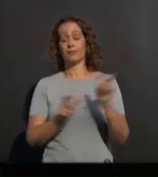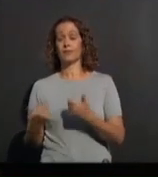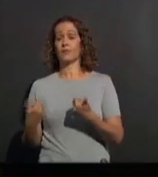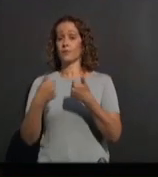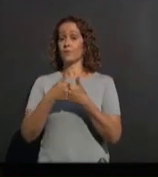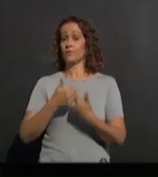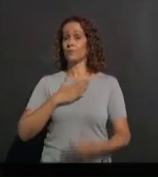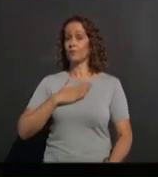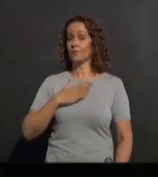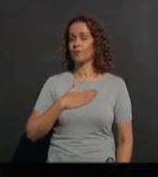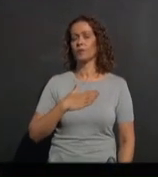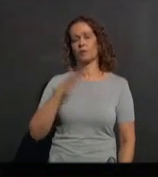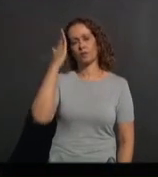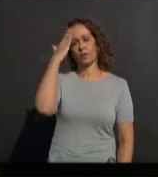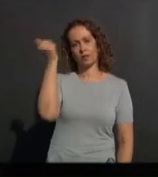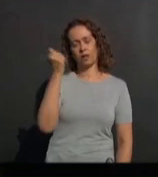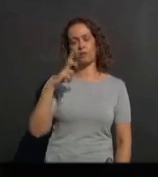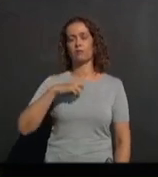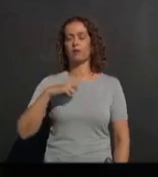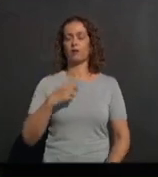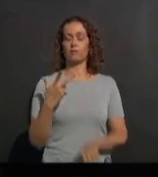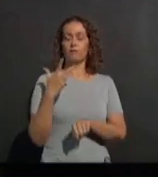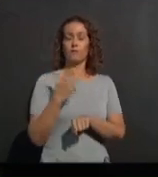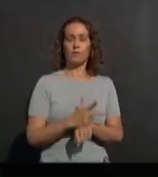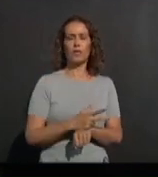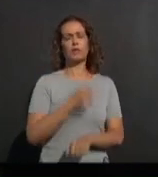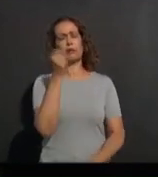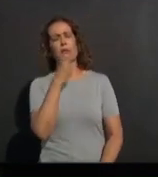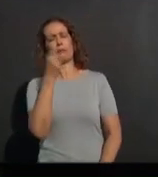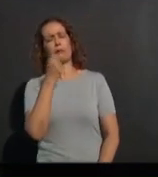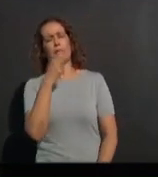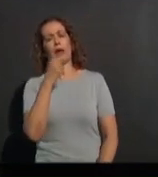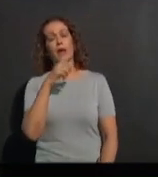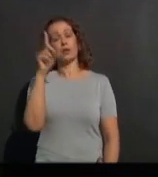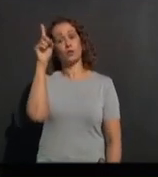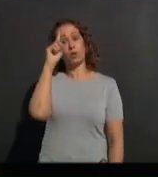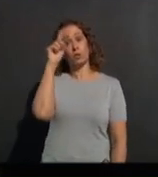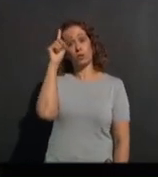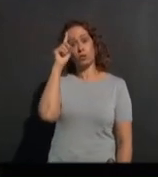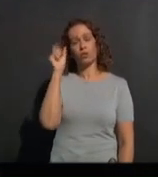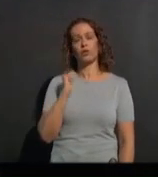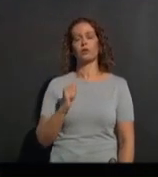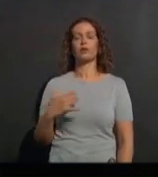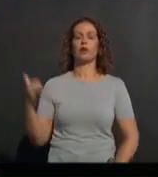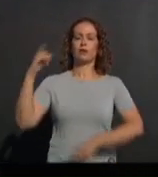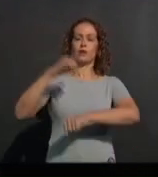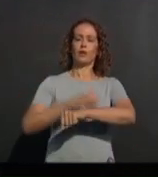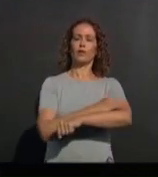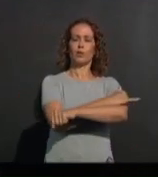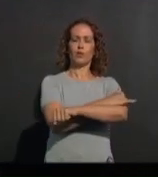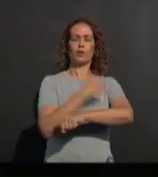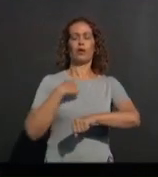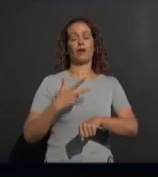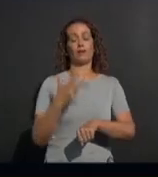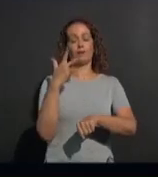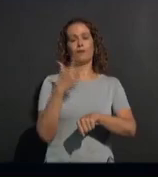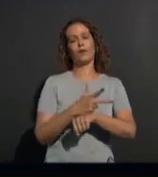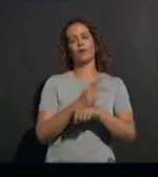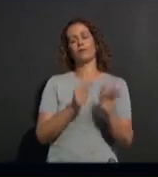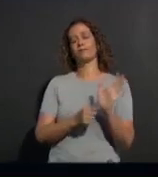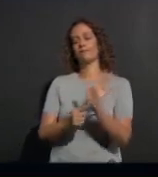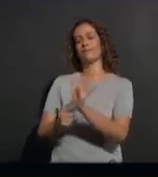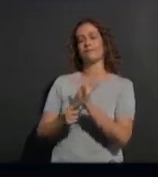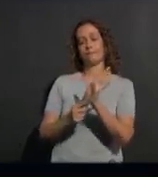Todo dia tem um vídeo que eu acho muito engraçado. Todo dia, hoje, na hora que eles me pegaram no aeroporto, eu liguei o vídeo. Já assisti